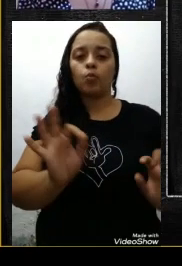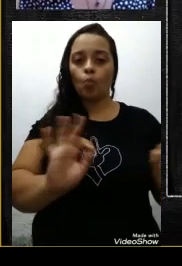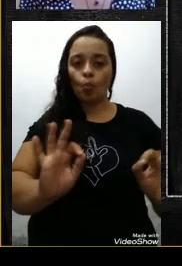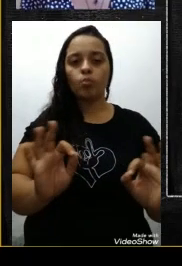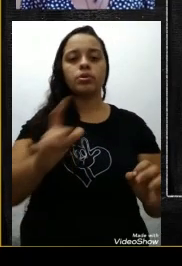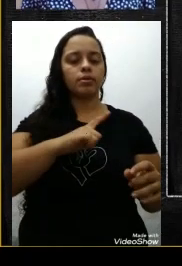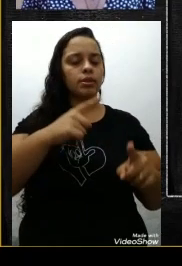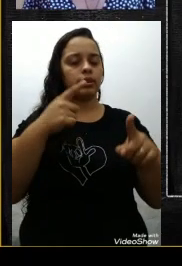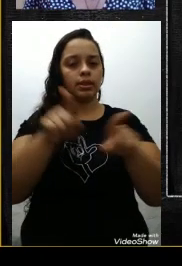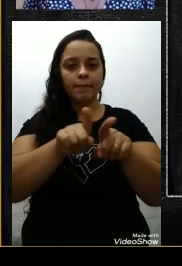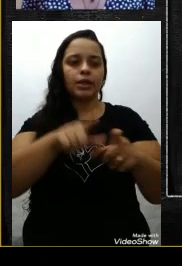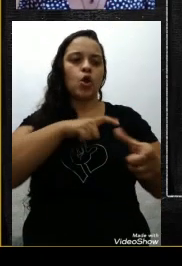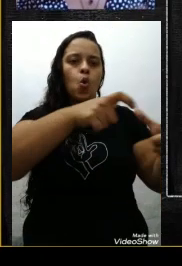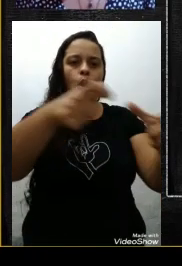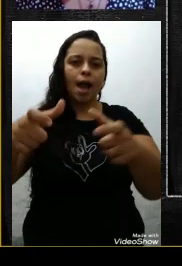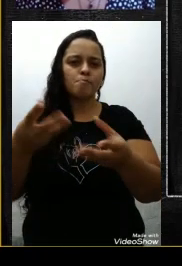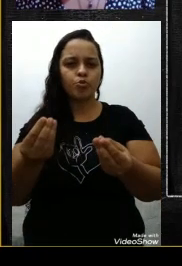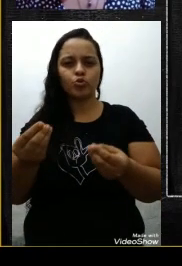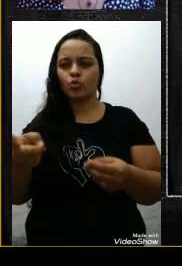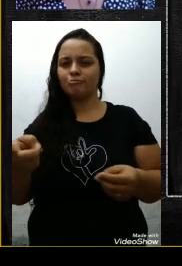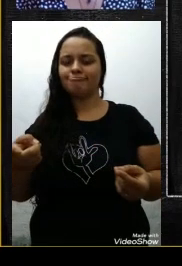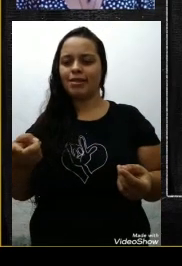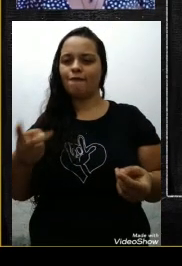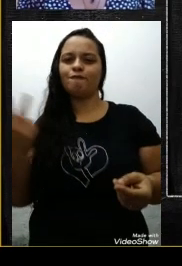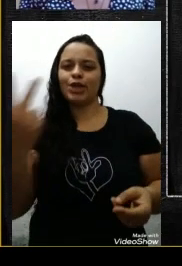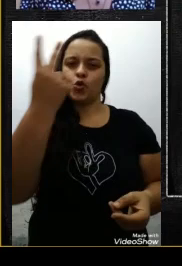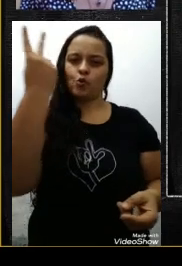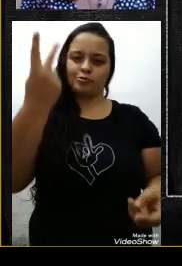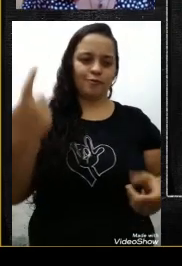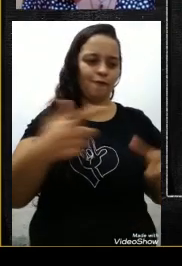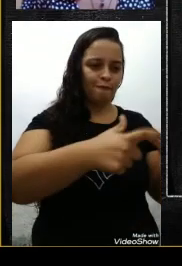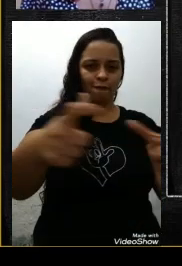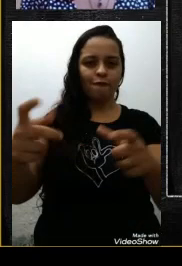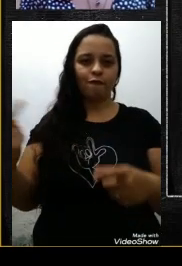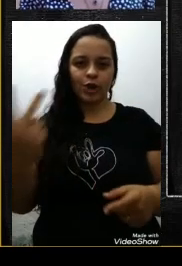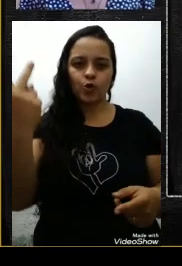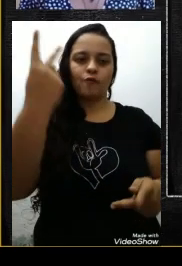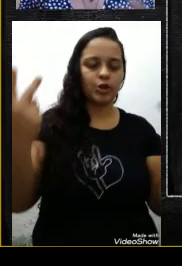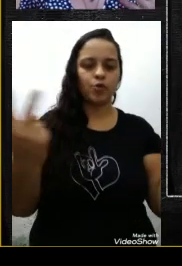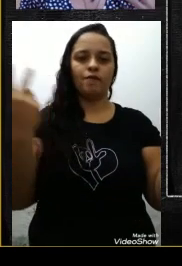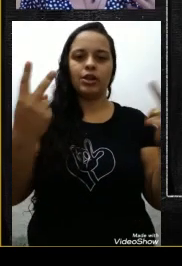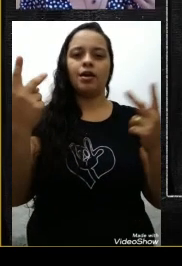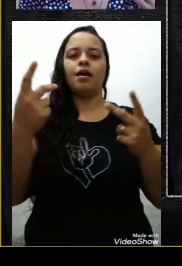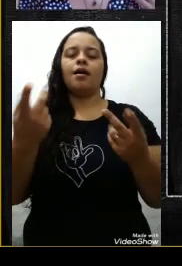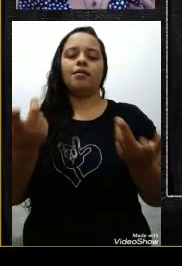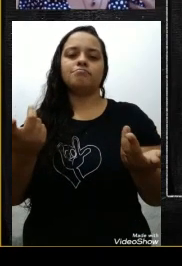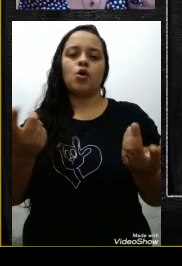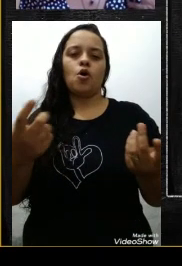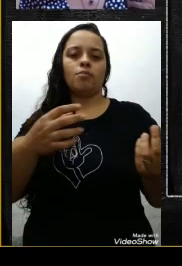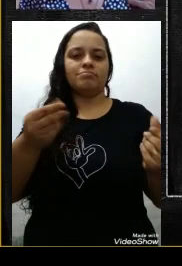que existem ainda no norte da Europa e que já nessa época eram responsáveis pela produção